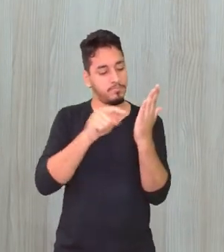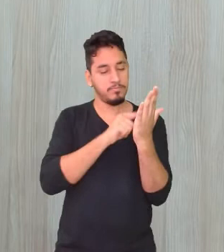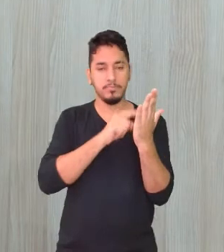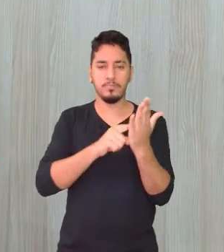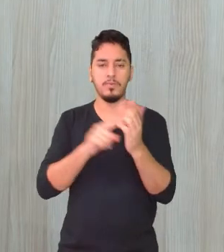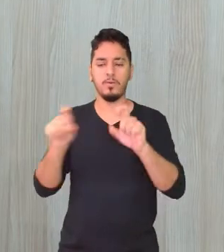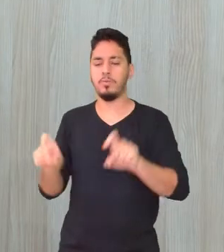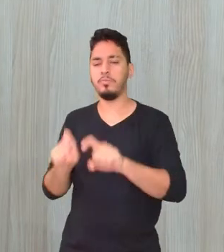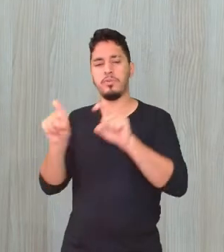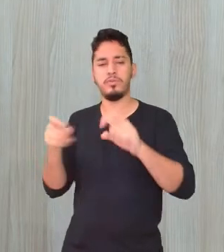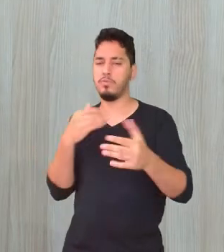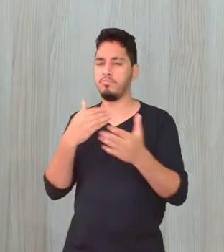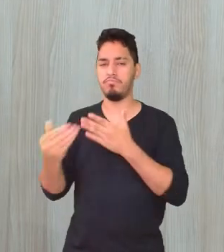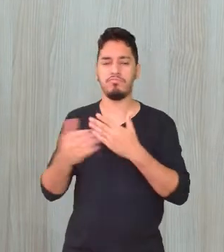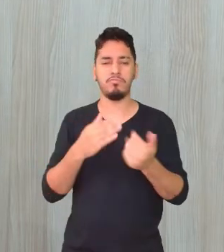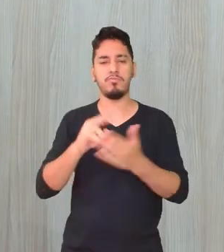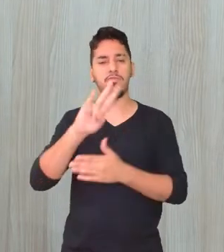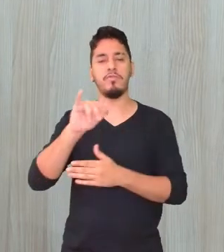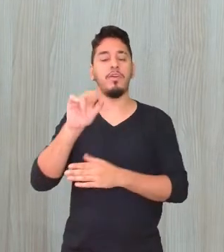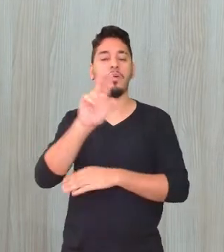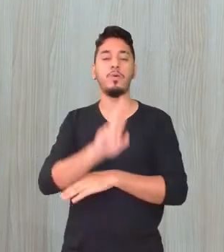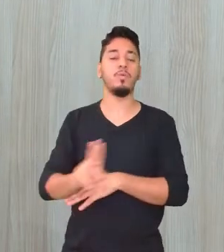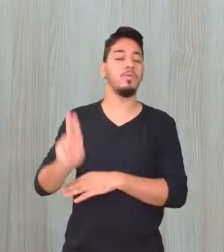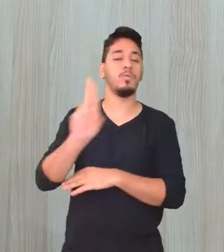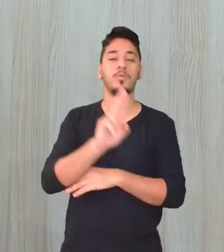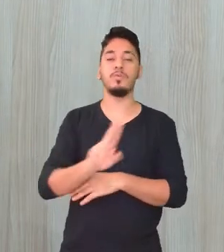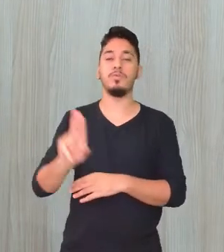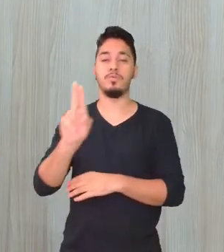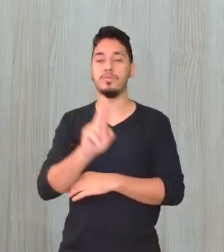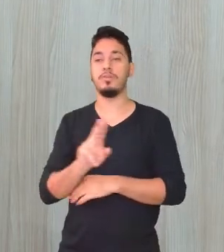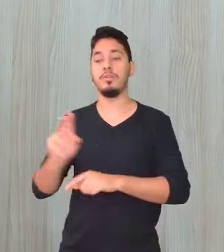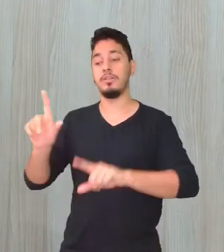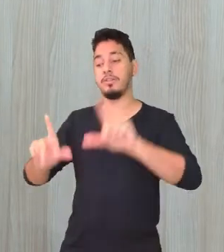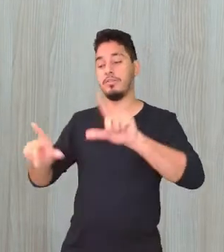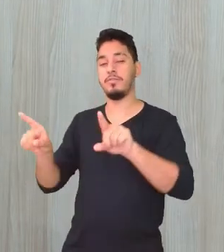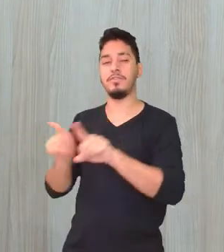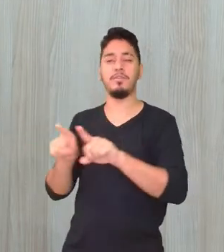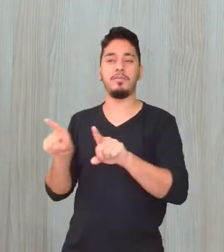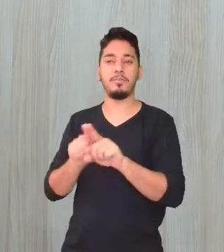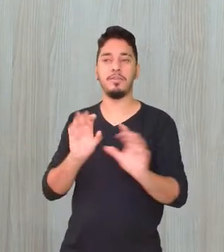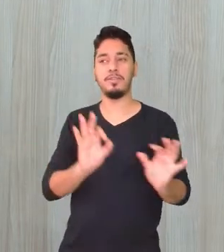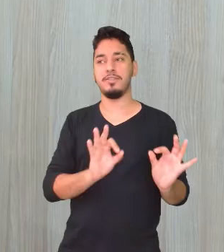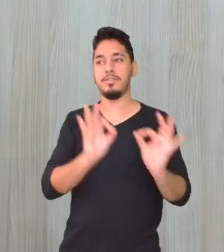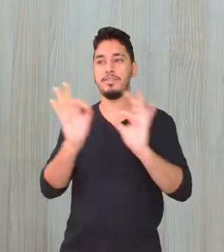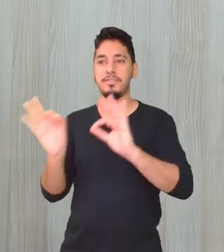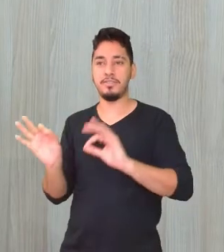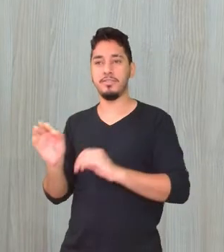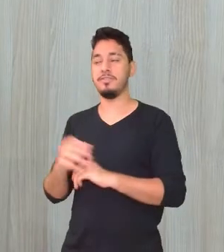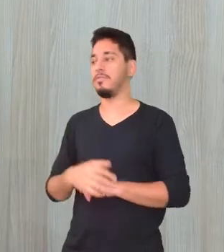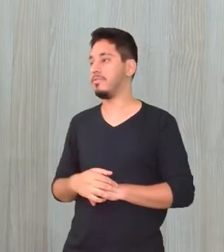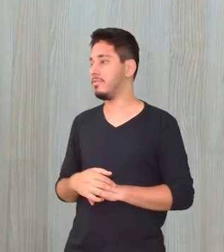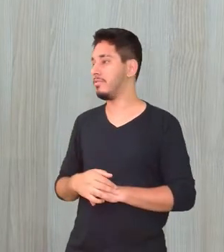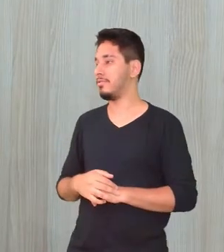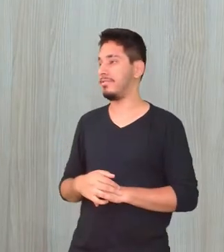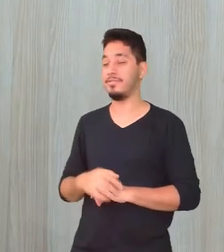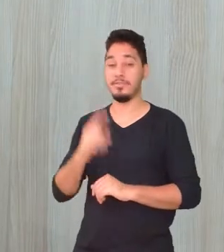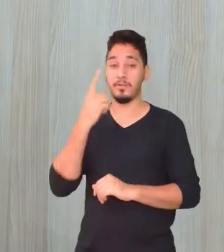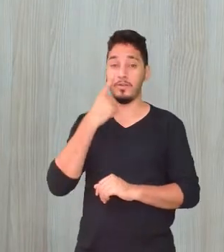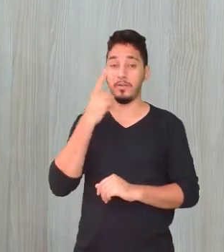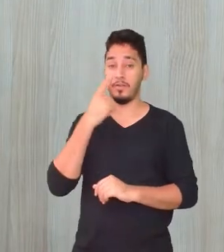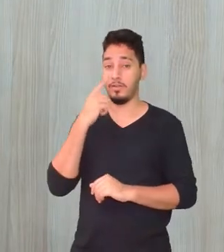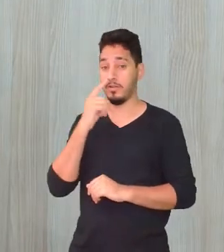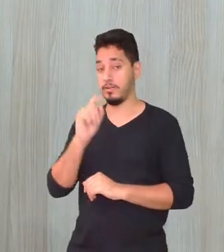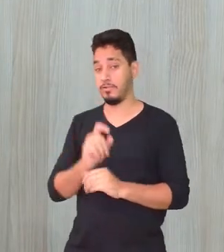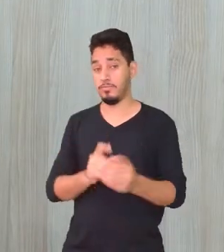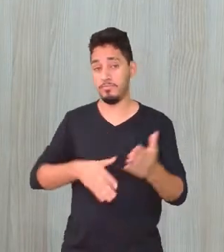notebook. Enfim, onde você vai utilizar. Tem a TV Nova que você assiste a gente também. Tem olha canal o código YouTube aí lá, do lado do professor. É, olha